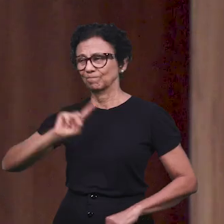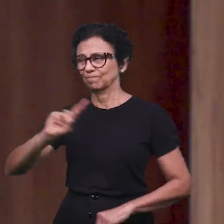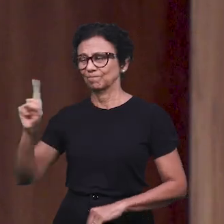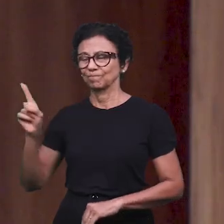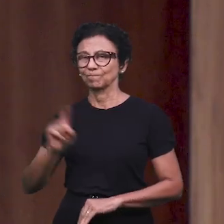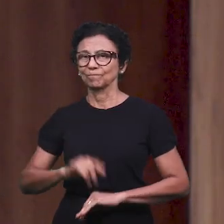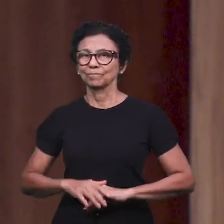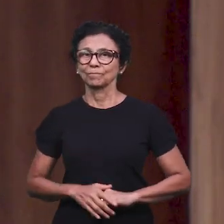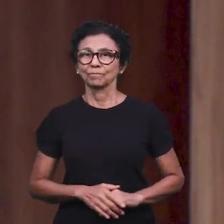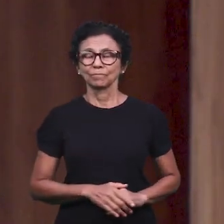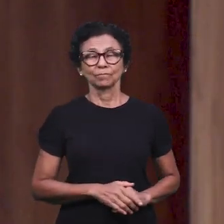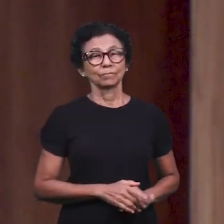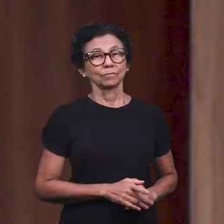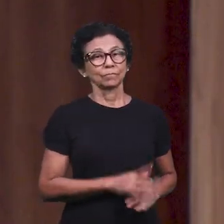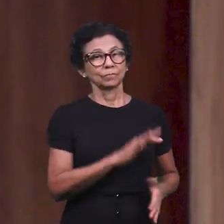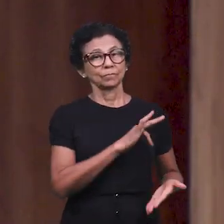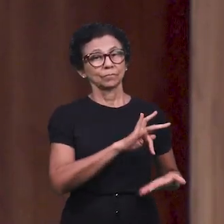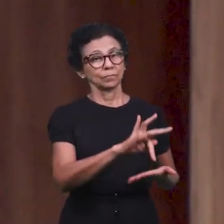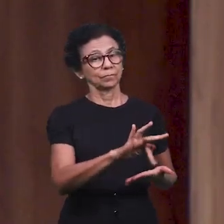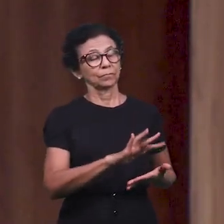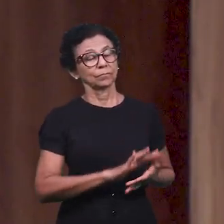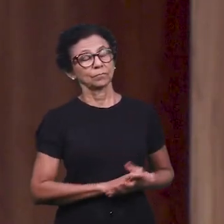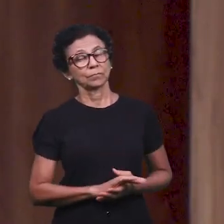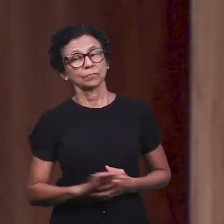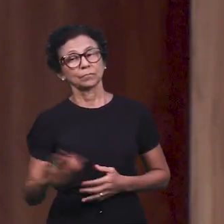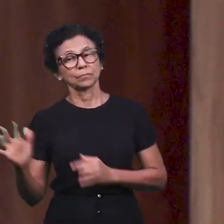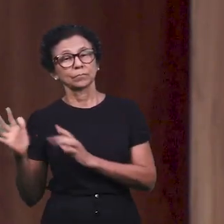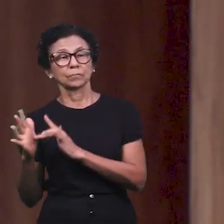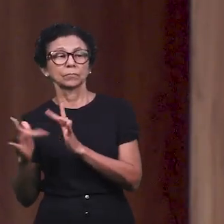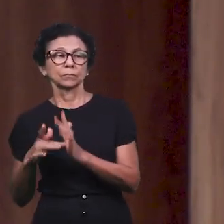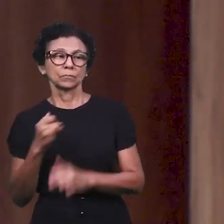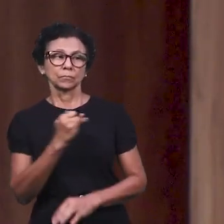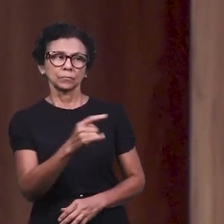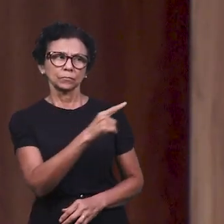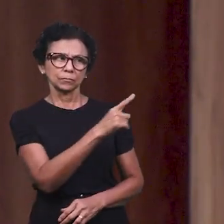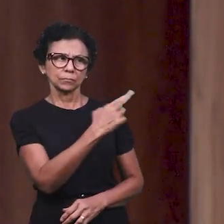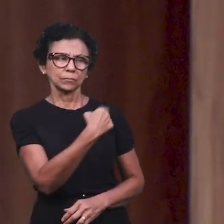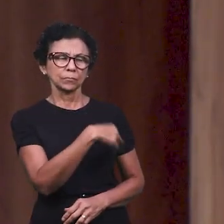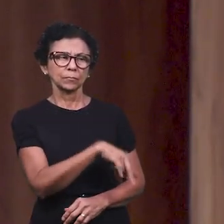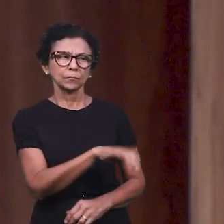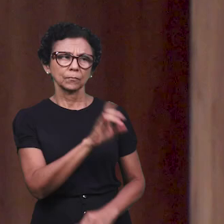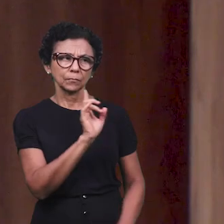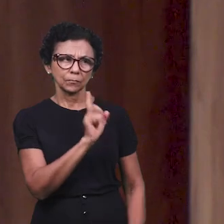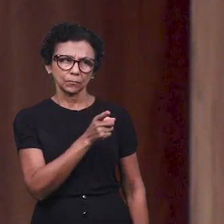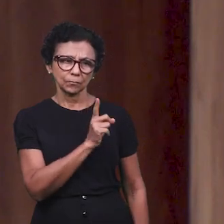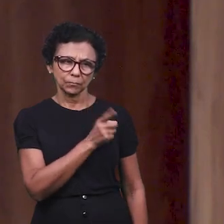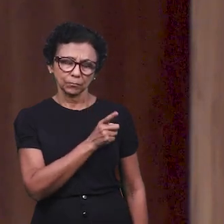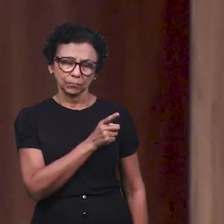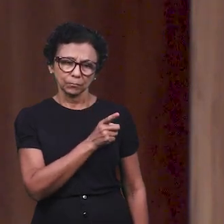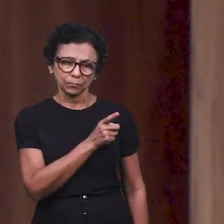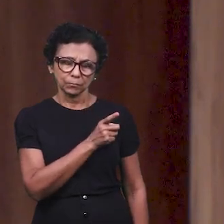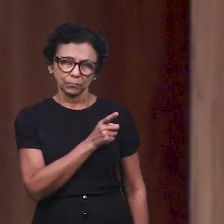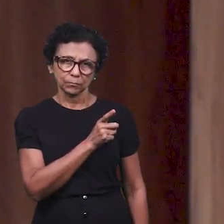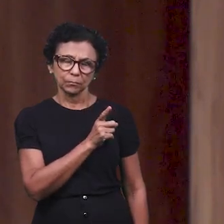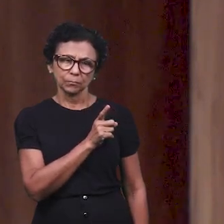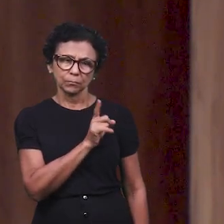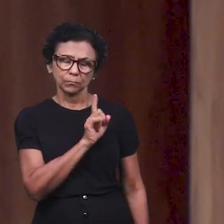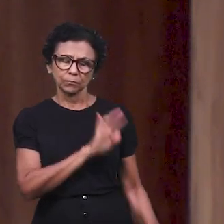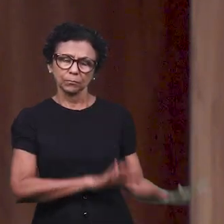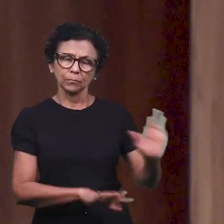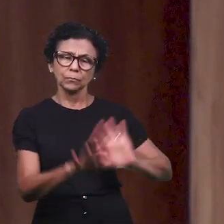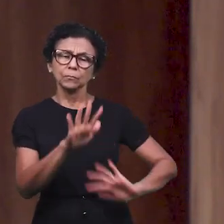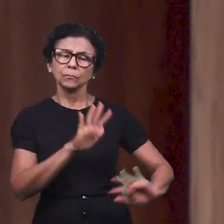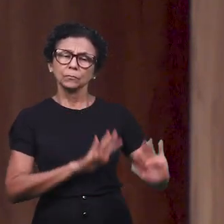enfrentar essa oposição dos fariseus, ele faz uma advertência para eles. Assim, olha, em outras palavras,